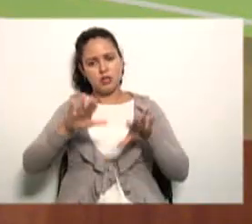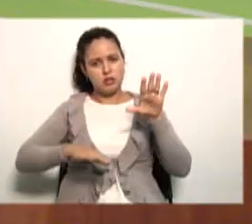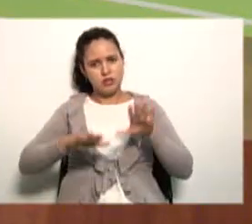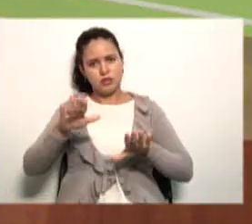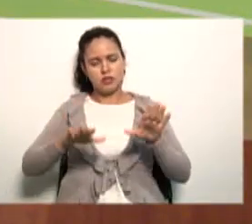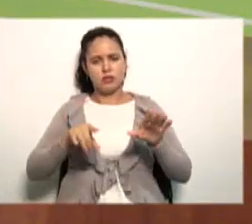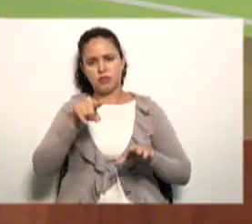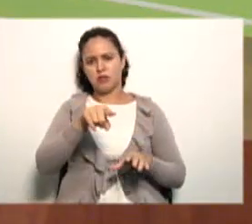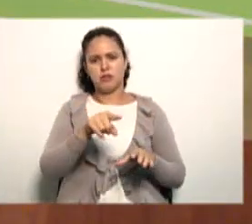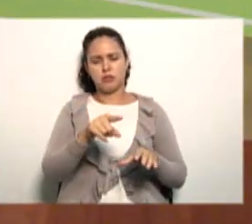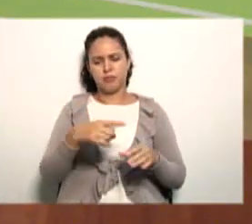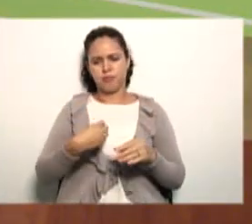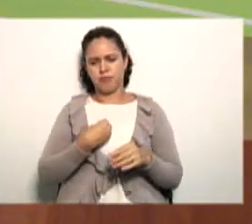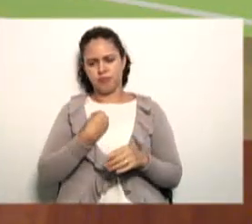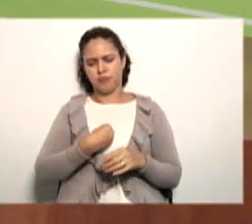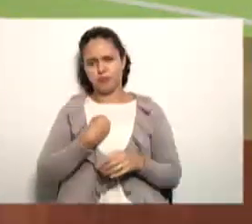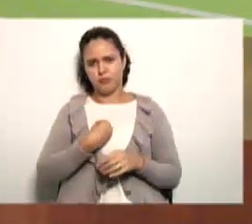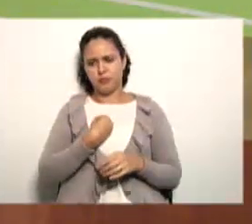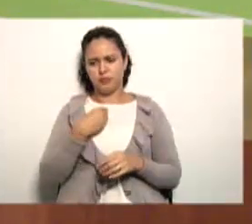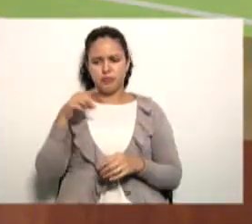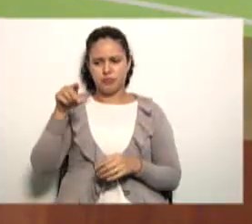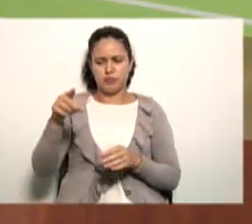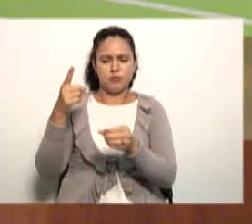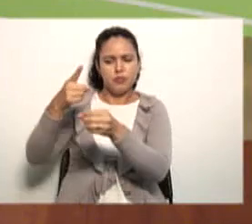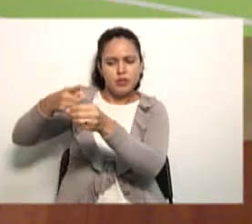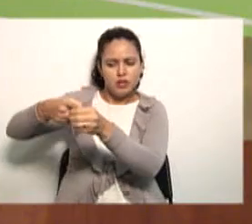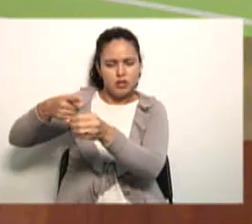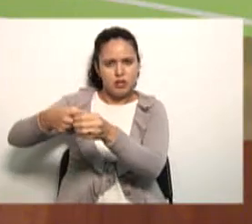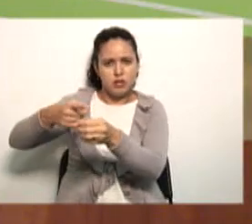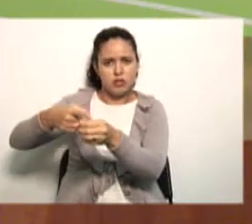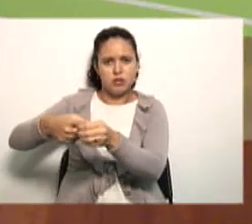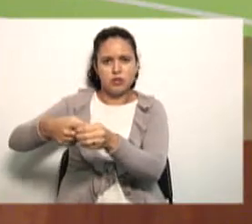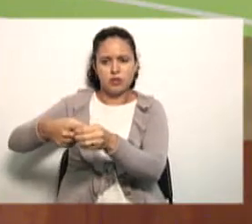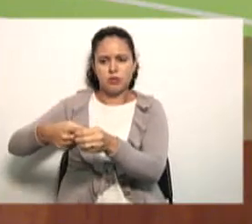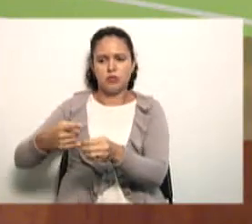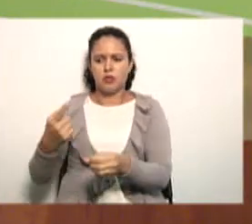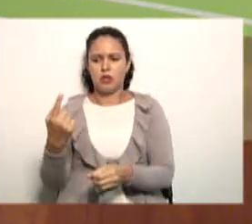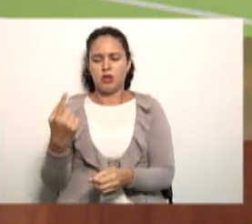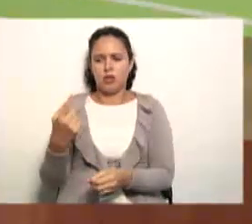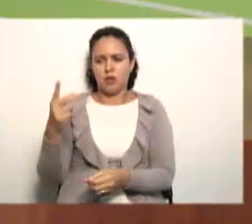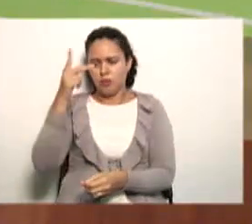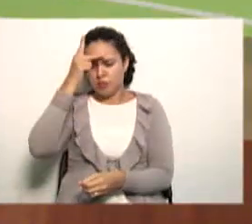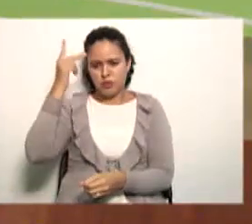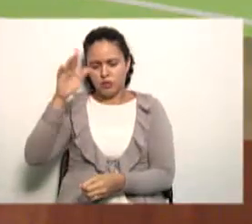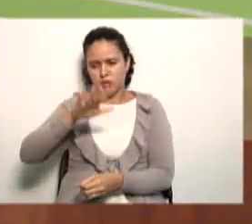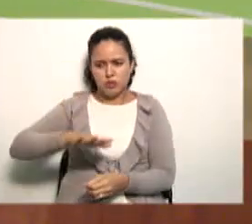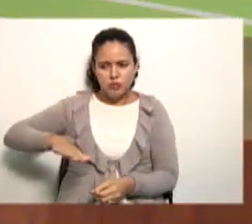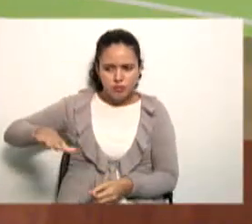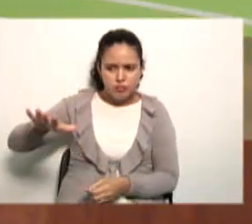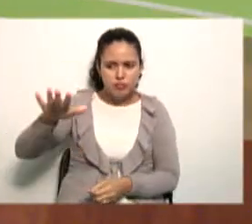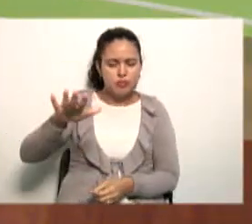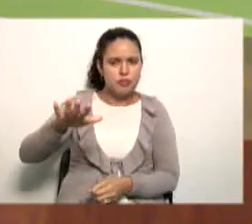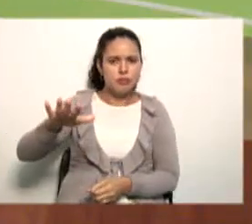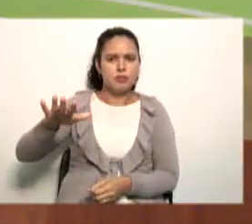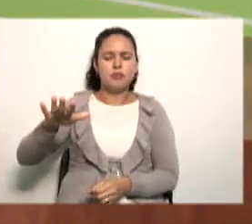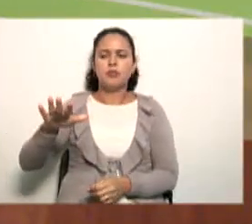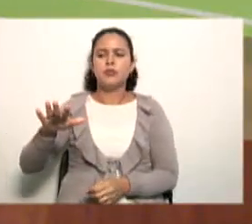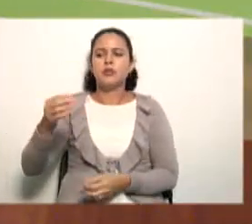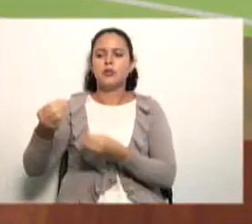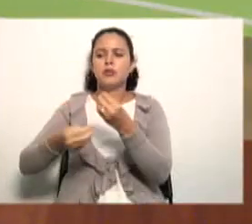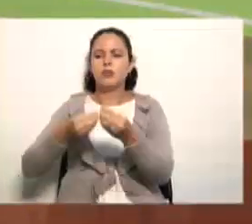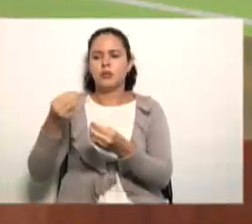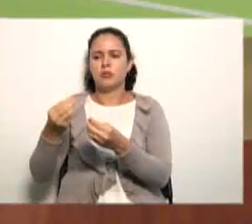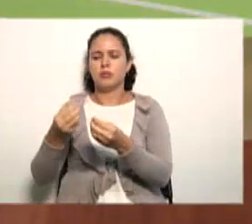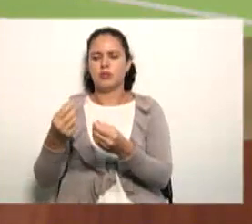existem muitas pessoas com alto padrão de vida, com uma renda altíssima. Porém, a condição de bem-estar oferecida por